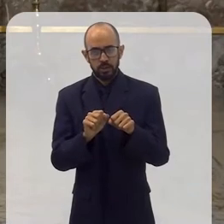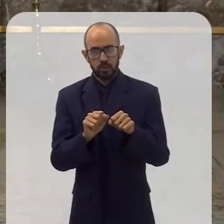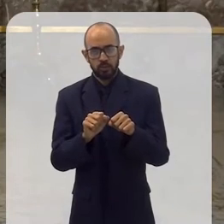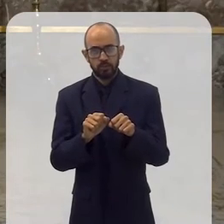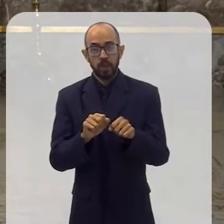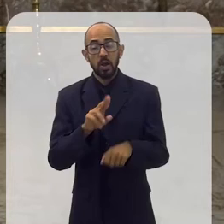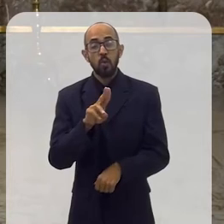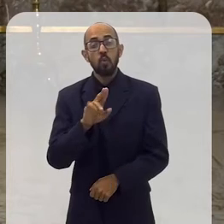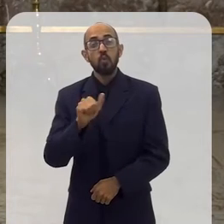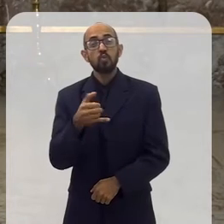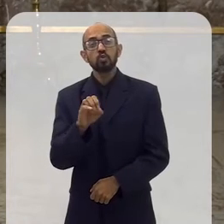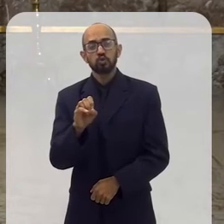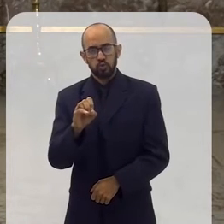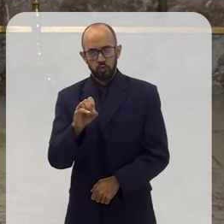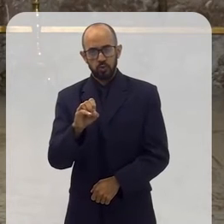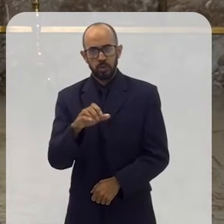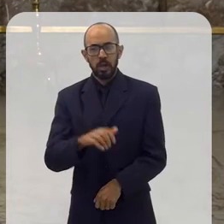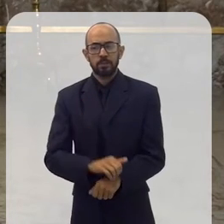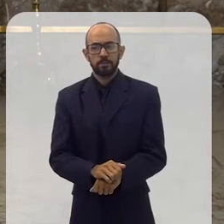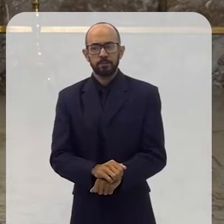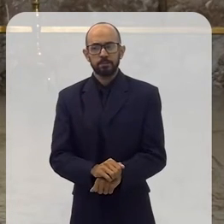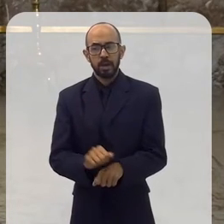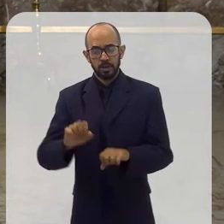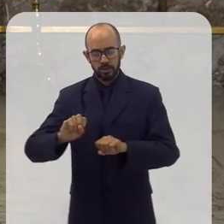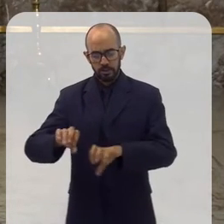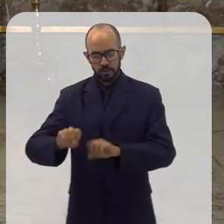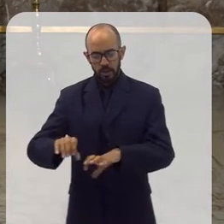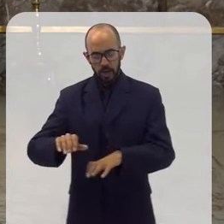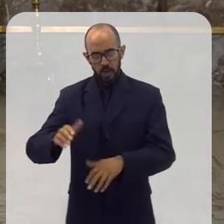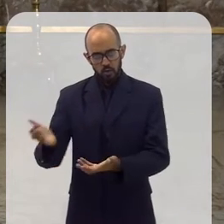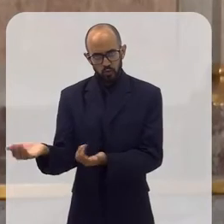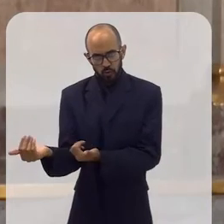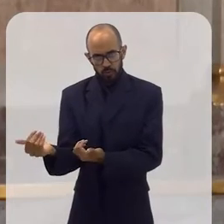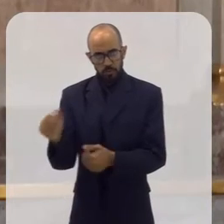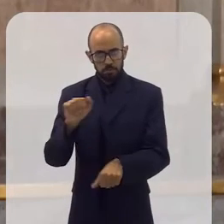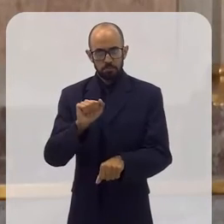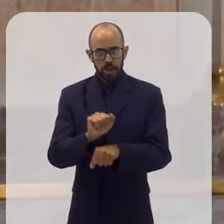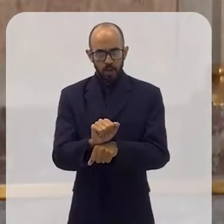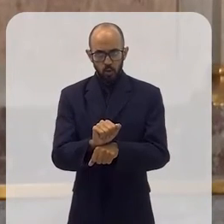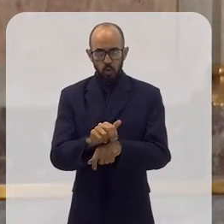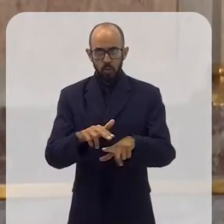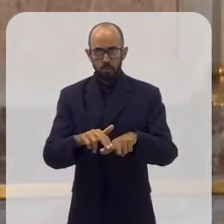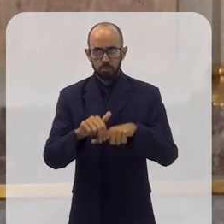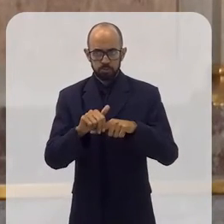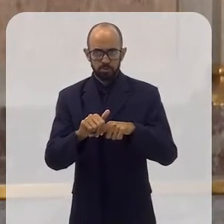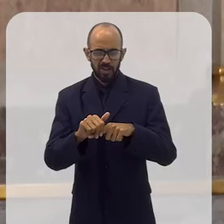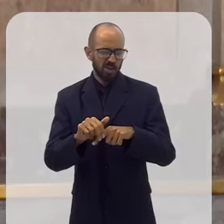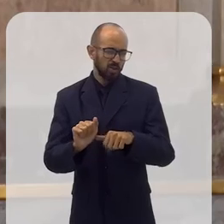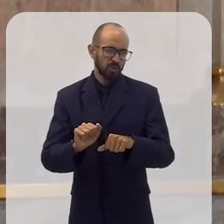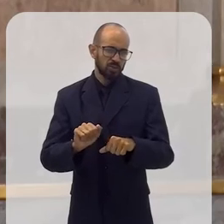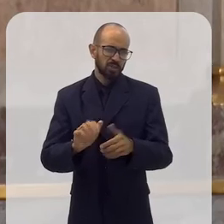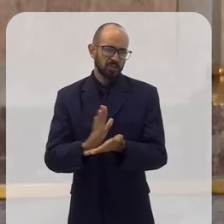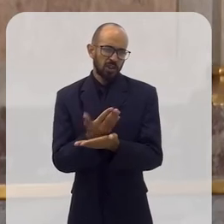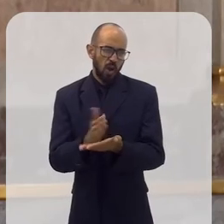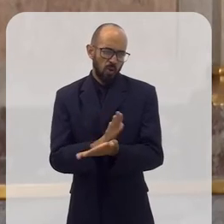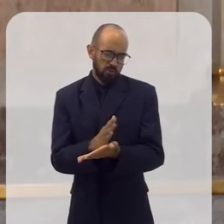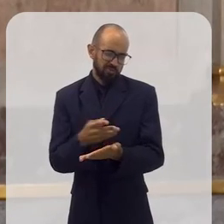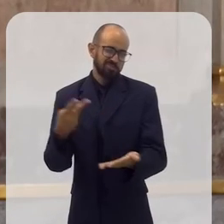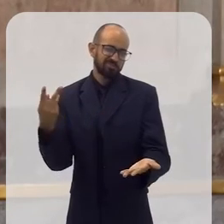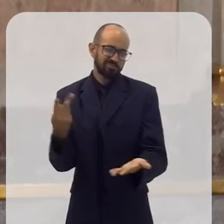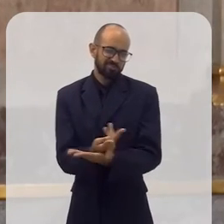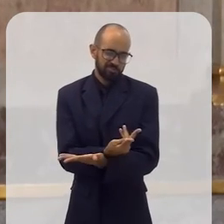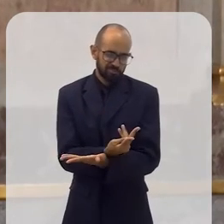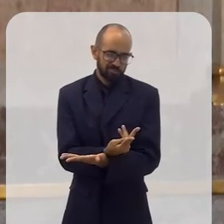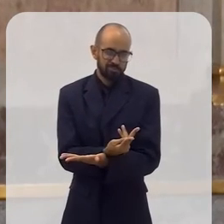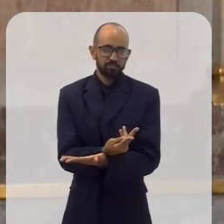dessa parte de catecismo para crianças e jovens. Parou por um tempo por causa de